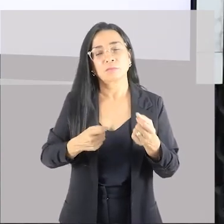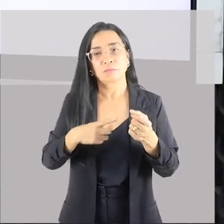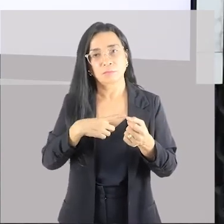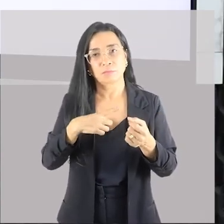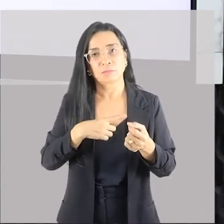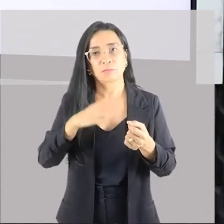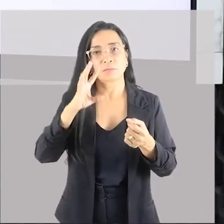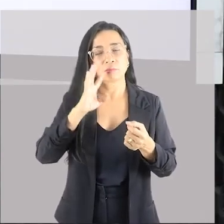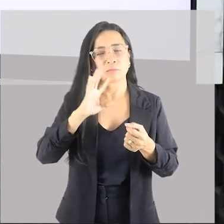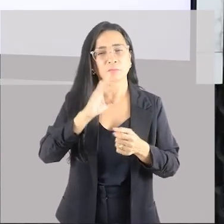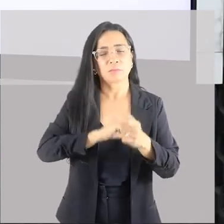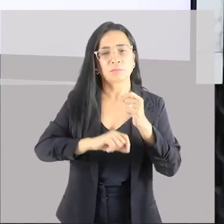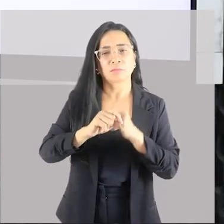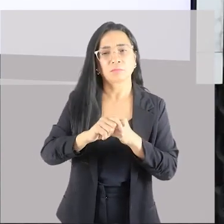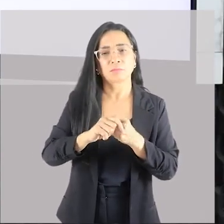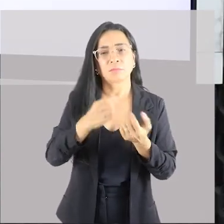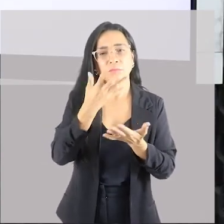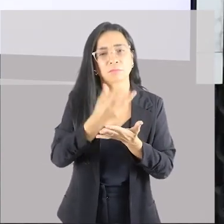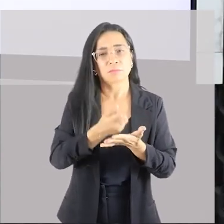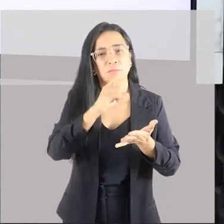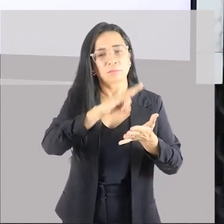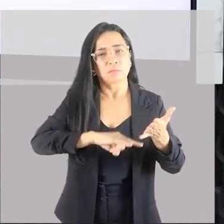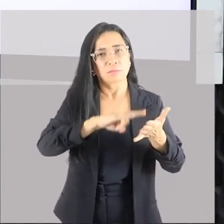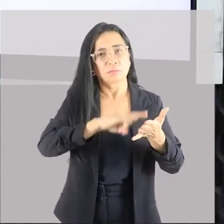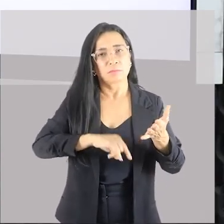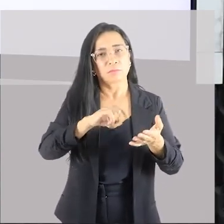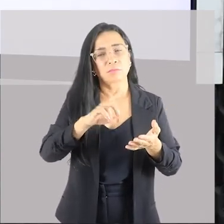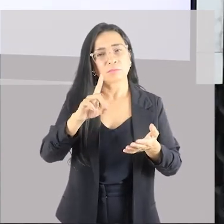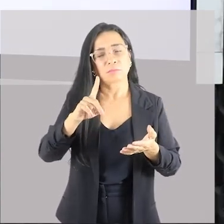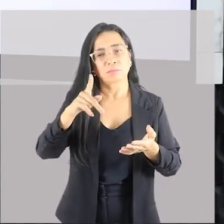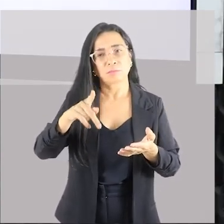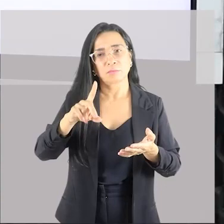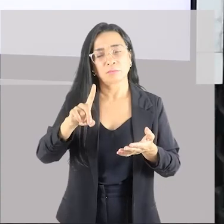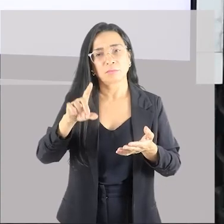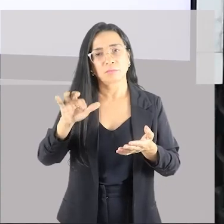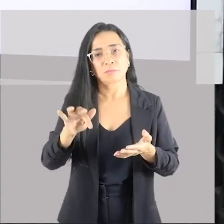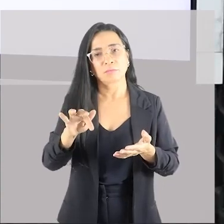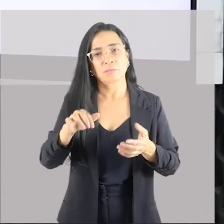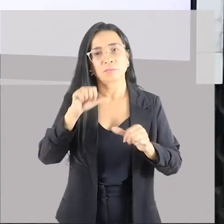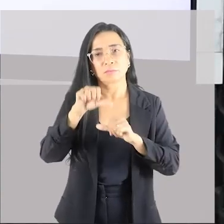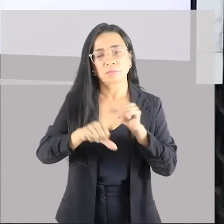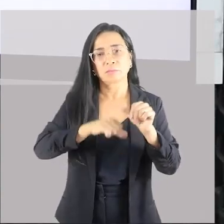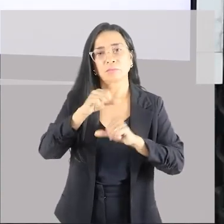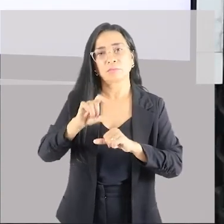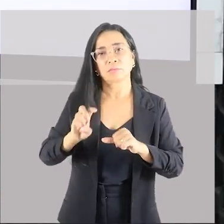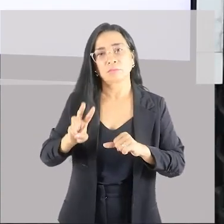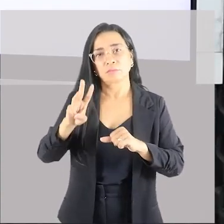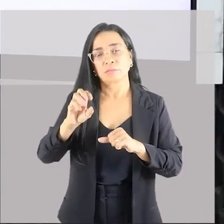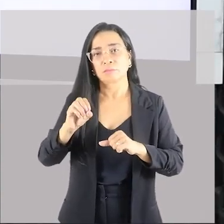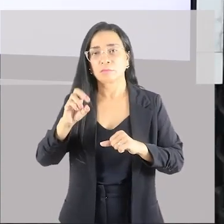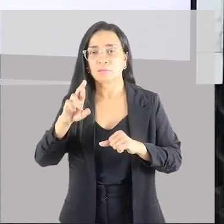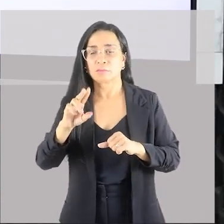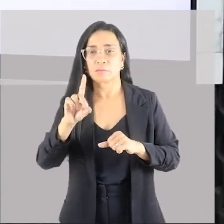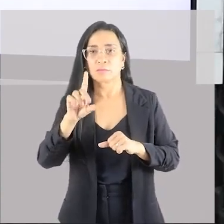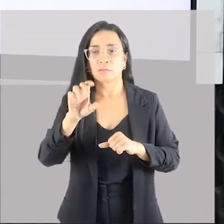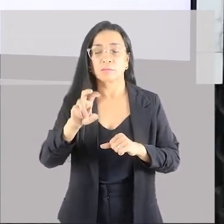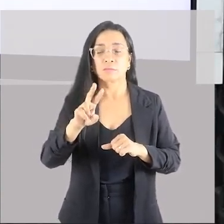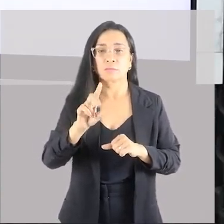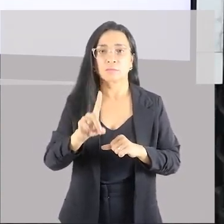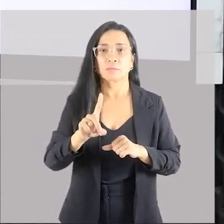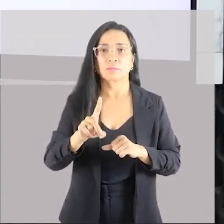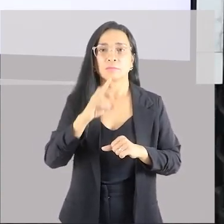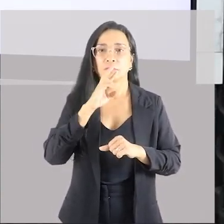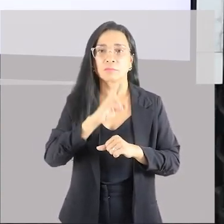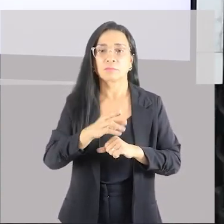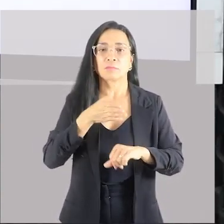então baixem os documentos, estão em PDF, ou se vocês quiserem transformem um outro, respondam, participem, tá